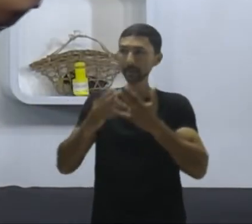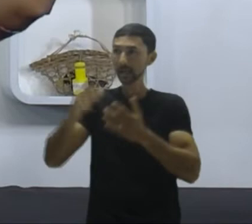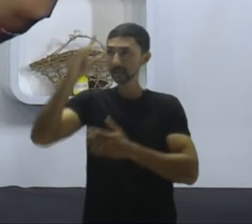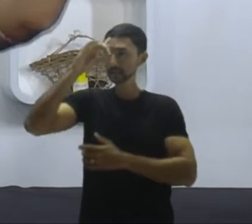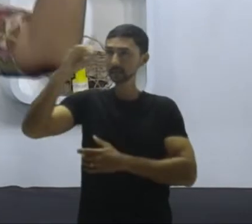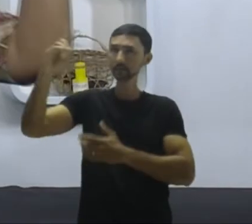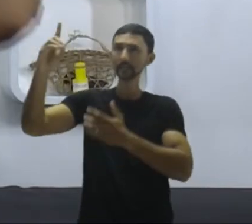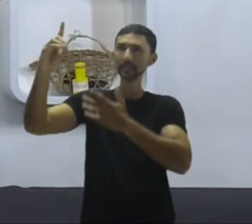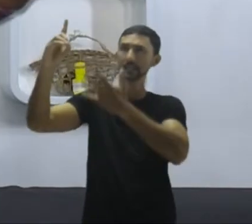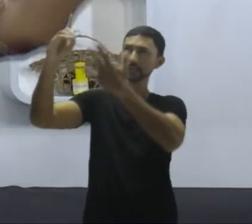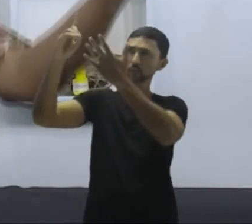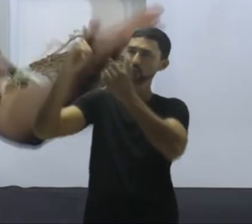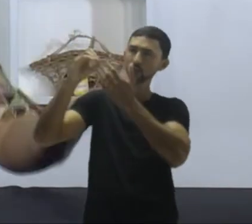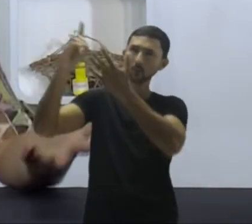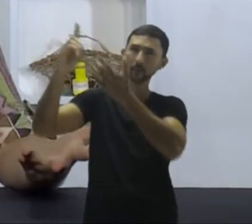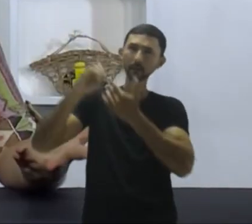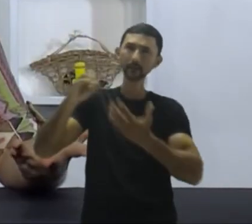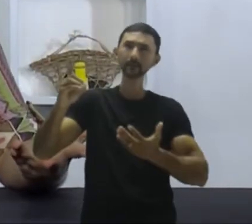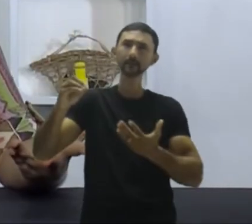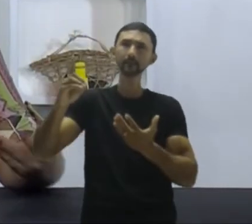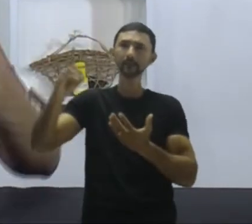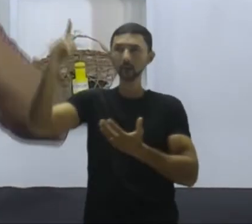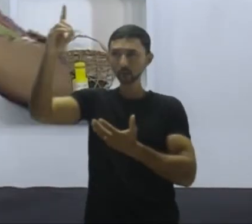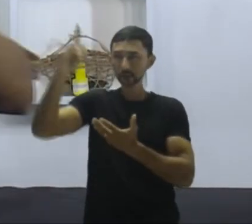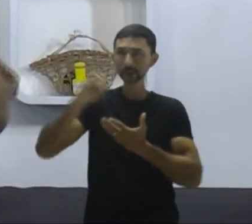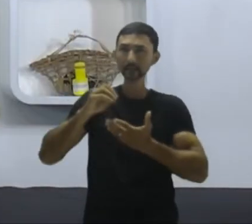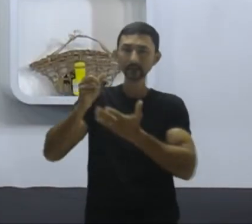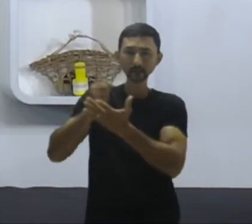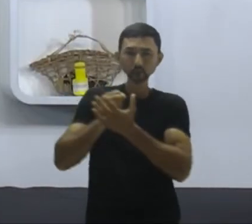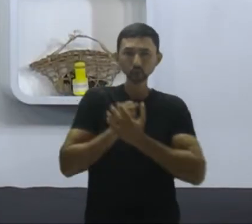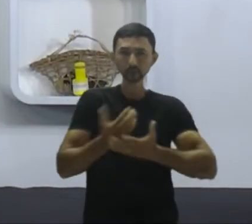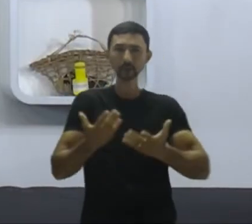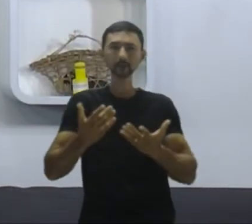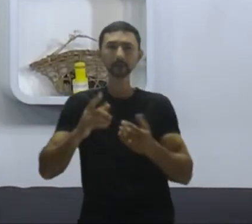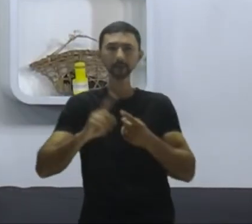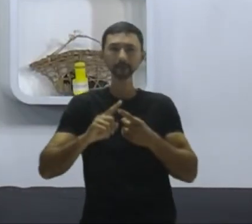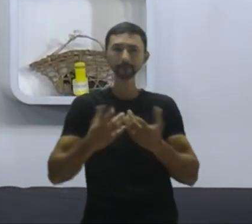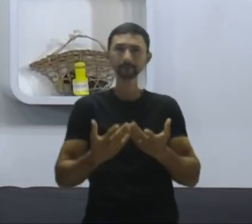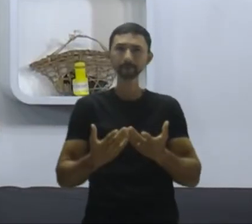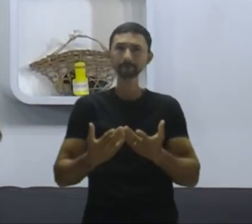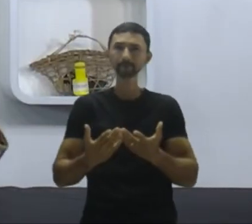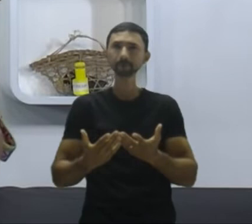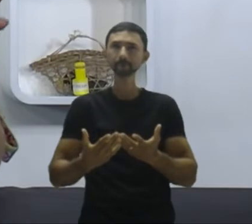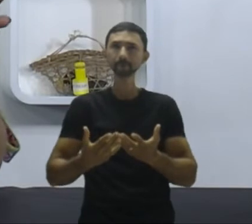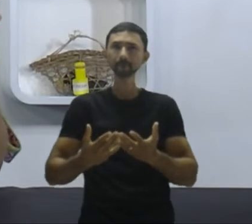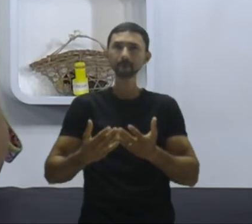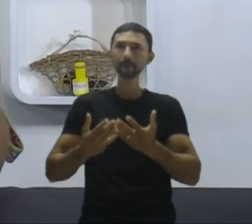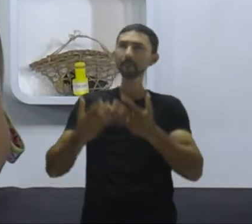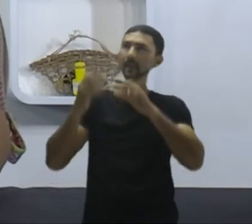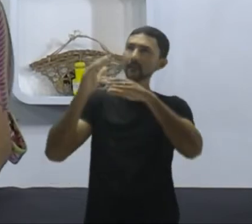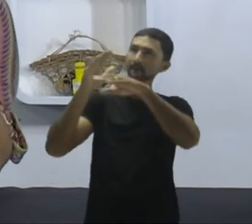das Tágides, pede inspiração para essas Tágides, para que ele consiga fazer isso. Invocação a gente faz,